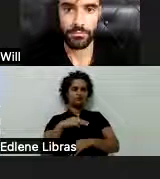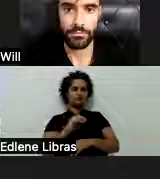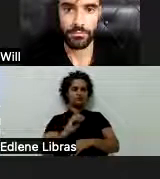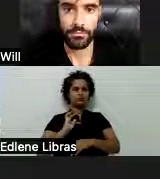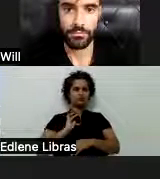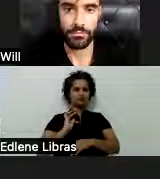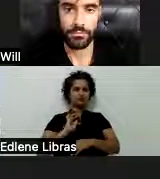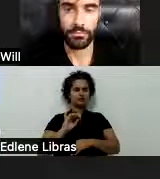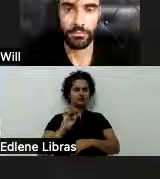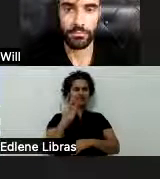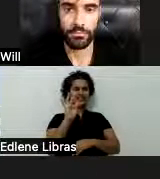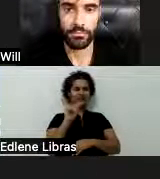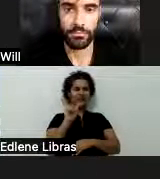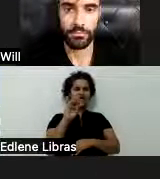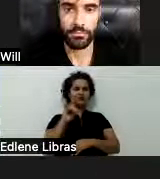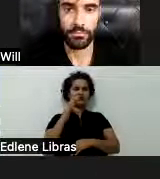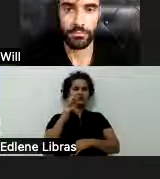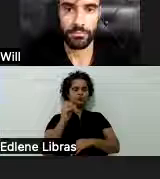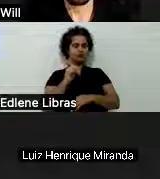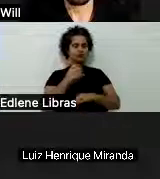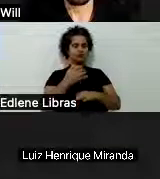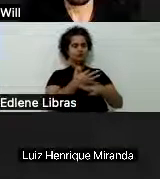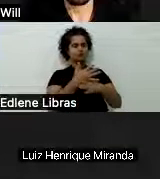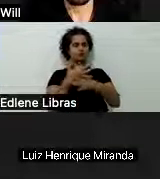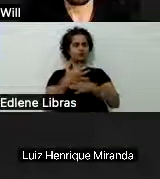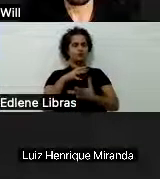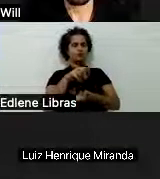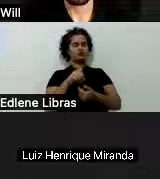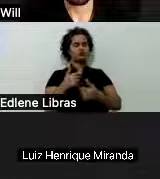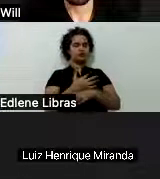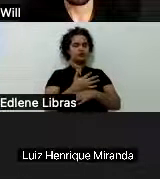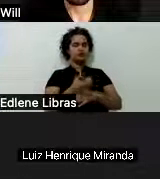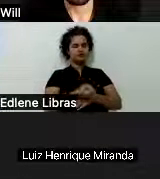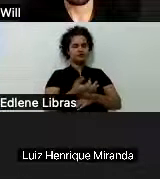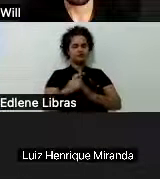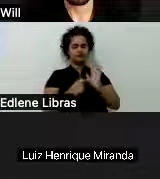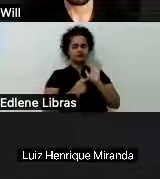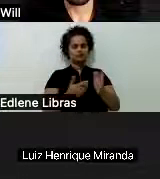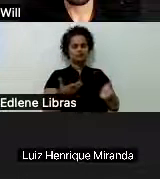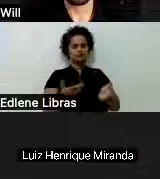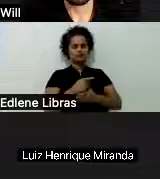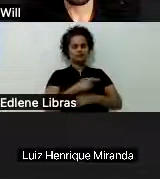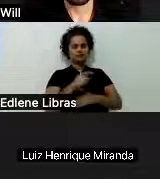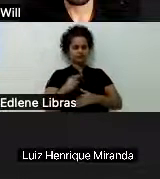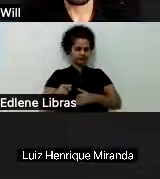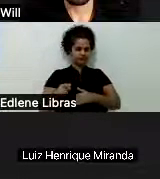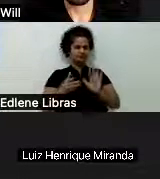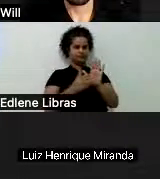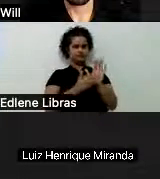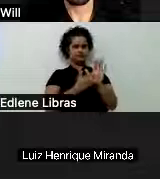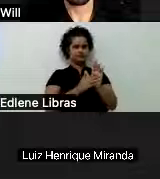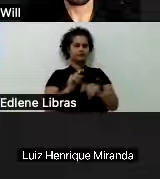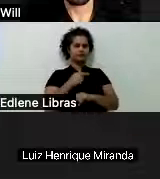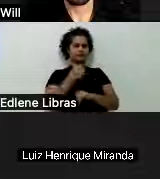análise de casos de urbanismo tático em várias cidades do mundo. É esse que eu vou apresentar para vocês hoje. Aí tem a proposta de um próximo livro